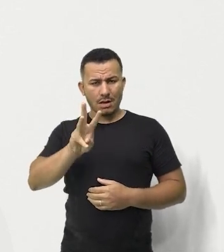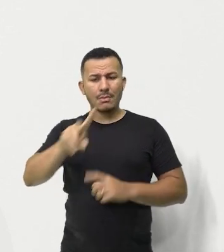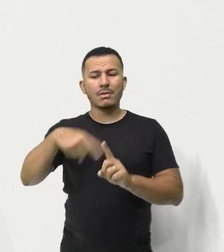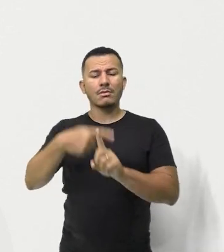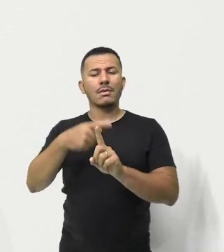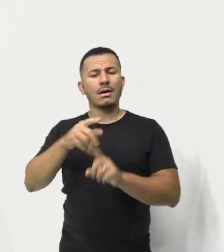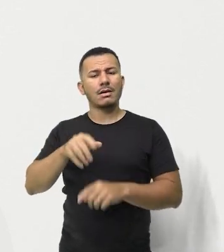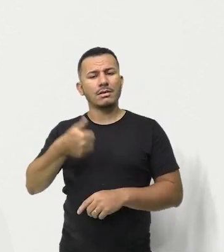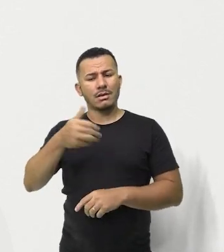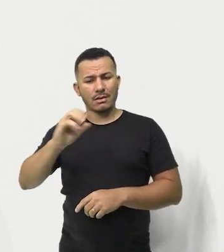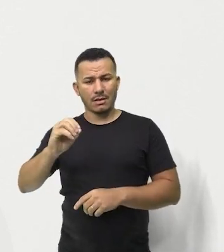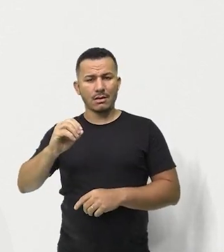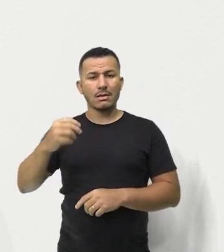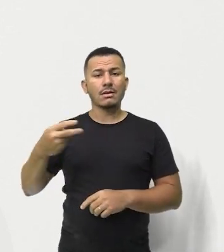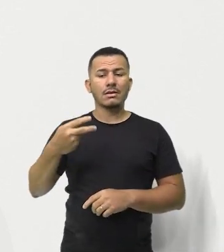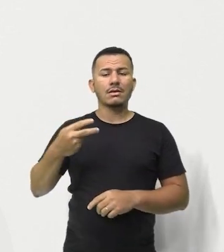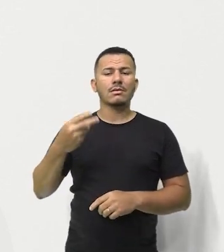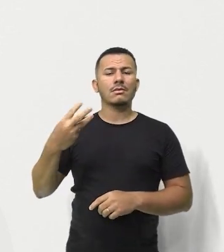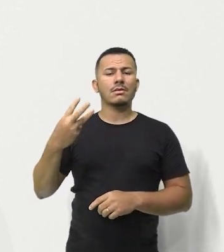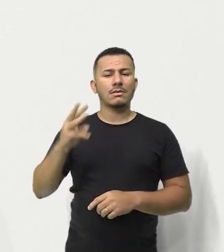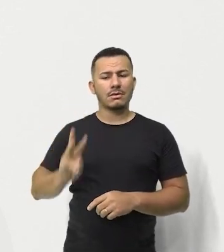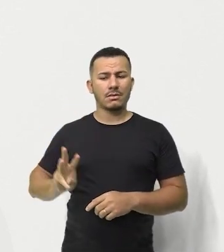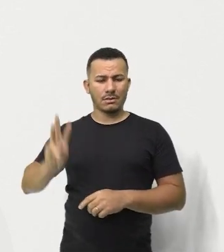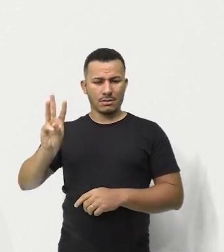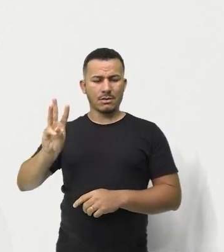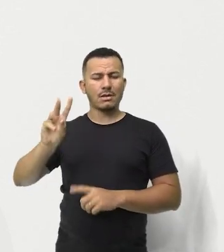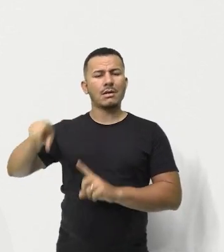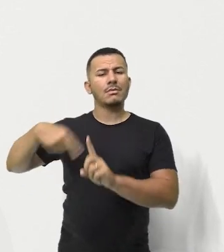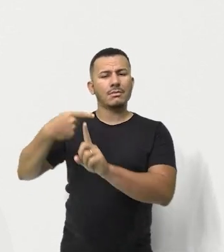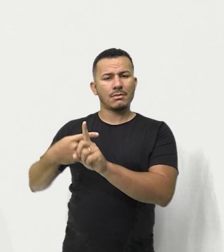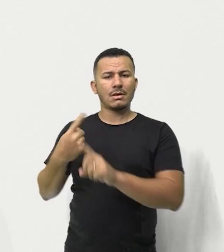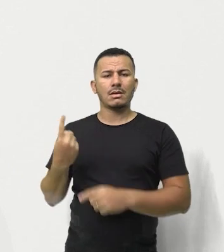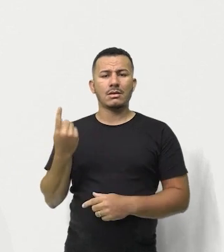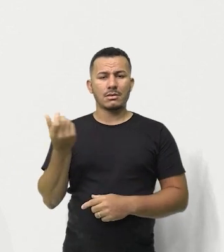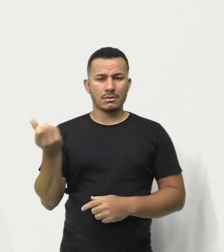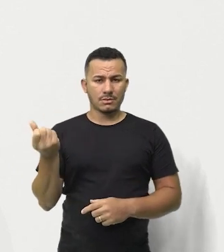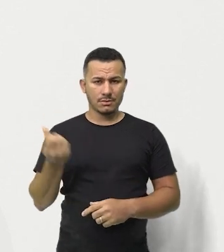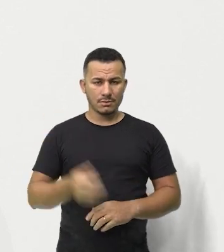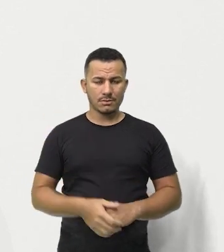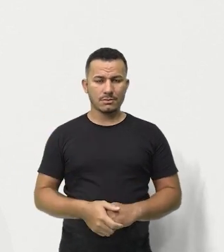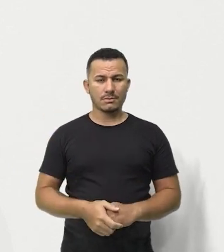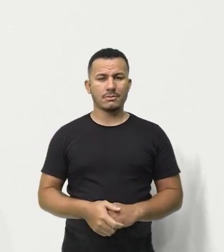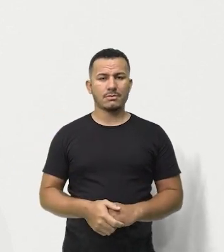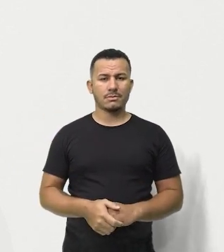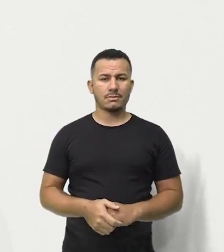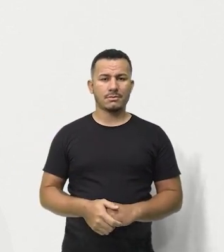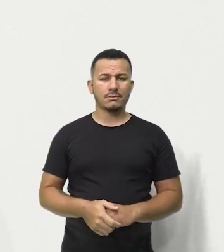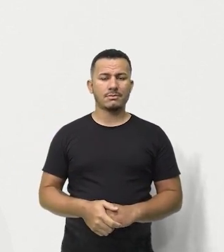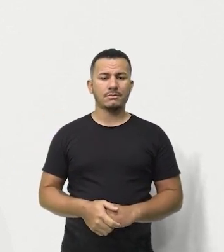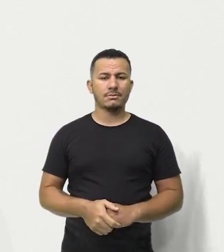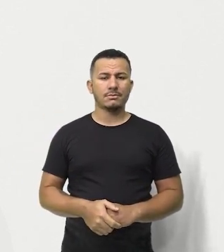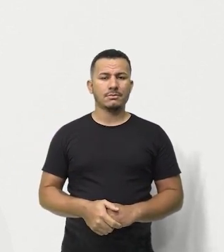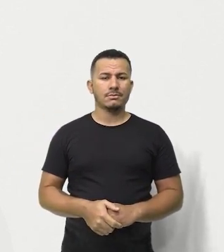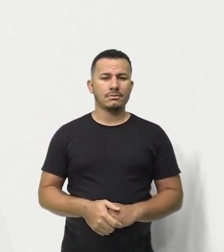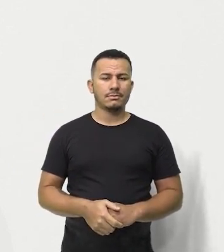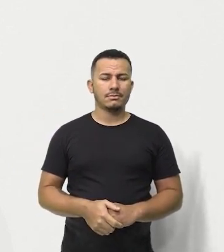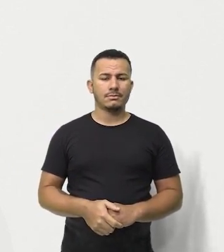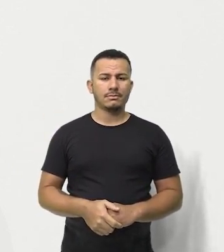5W mais 10 igual a